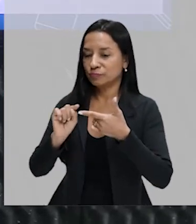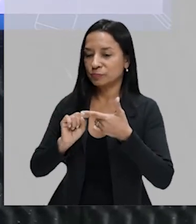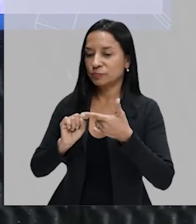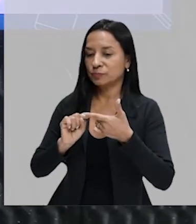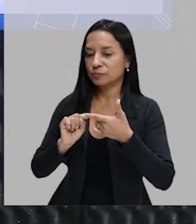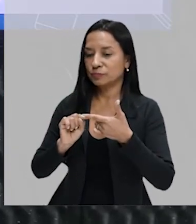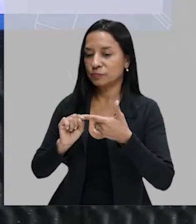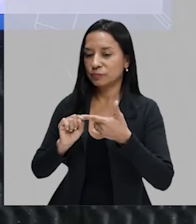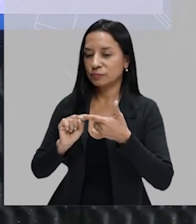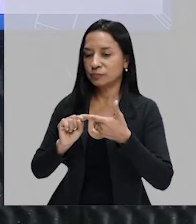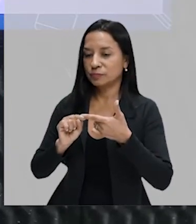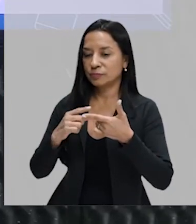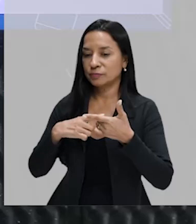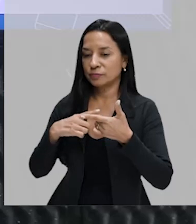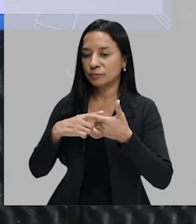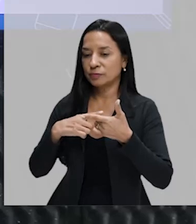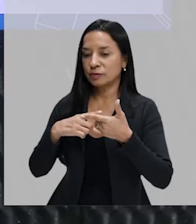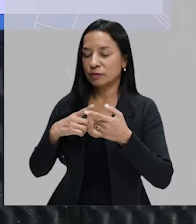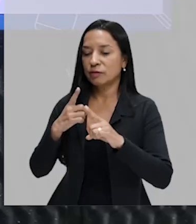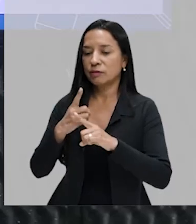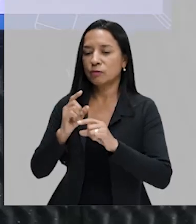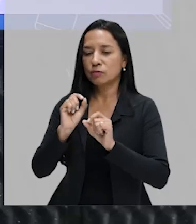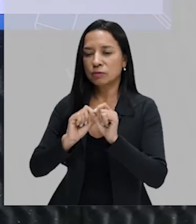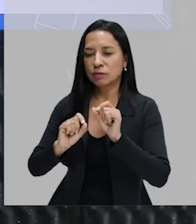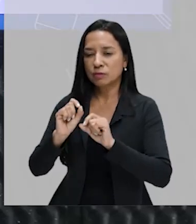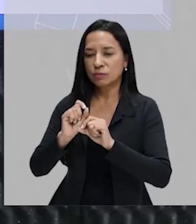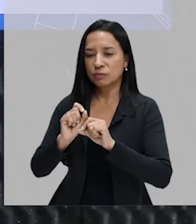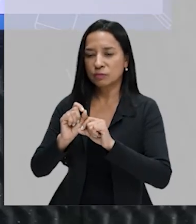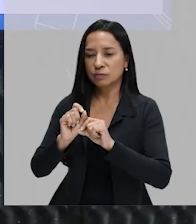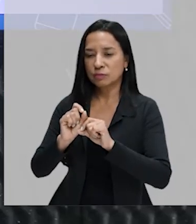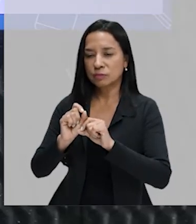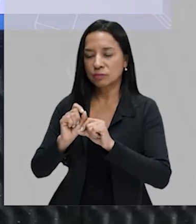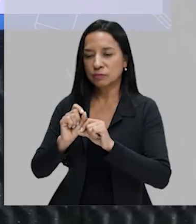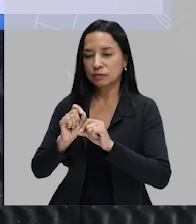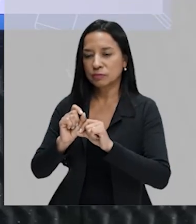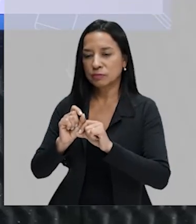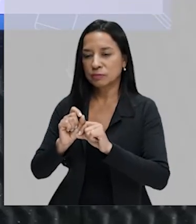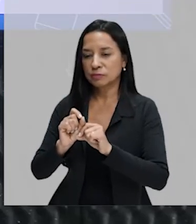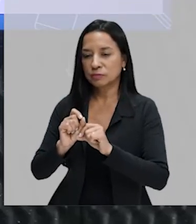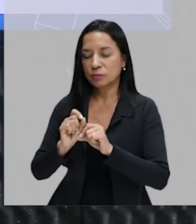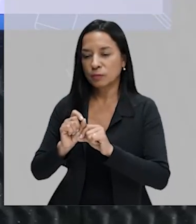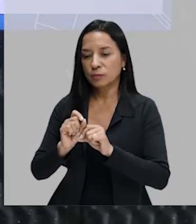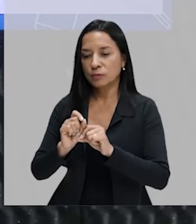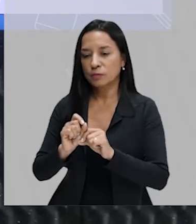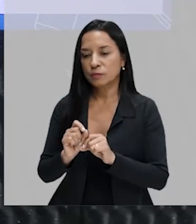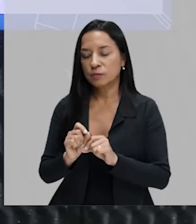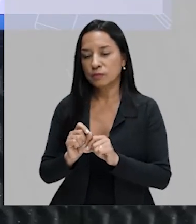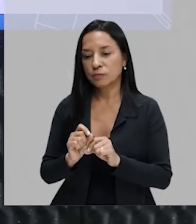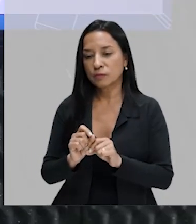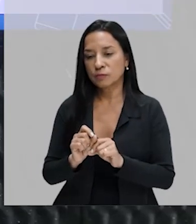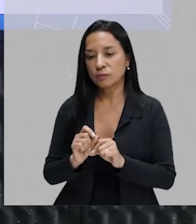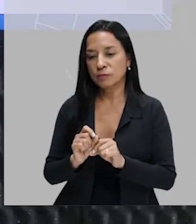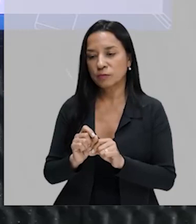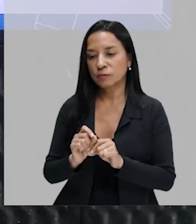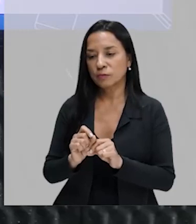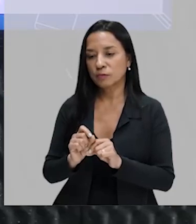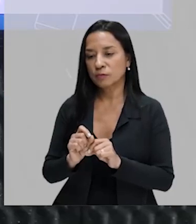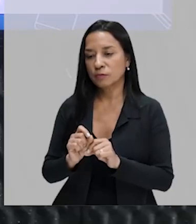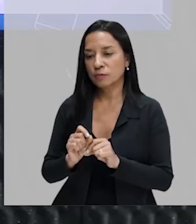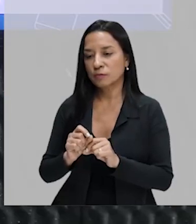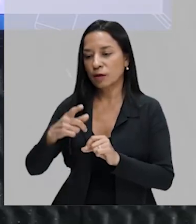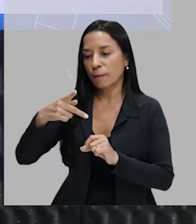vou subir aqui, ó. Eu vou encontrar esse órgãozinho aqui. Que órgão é esse? Esse órgão, pessoal, ele é conhecido